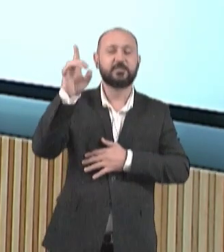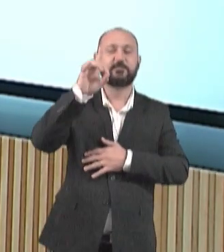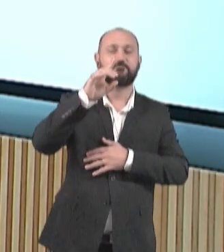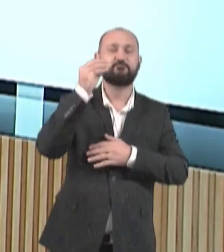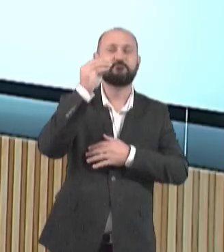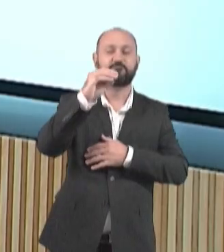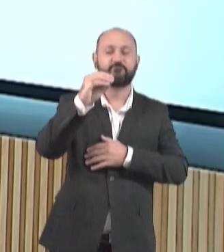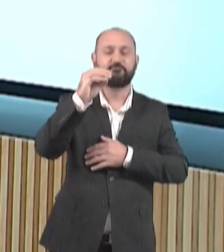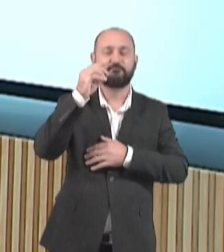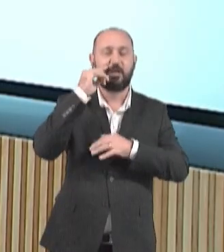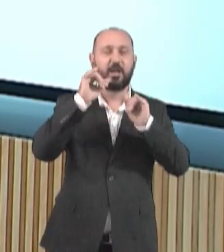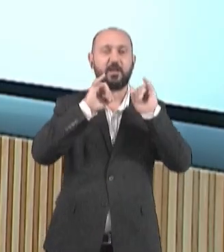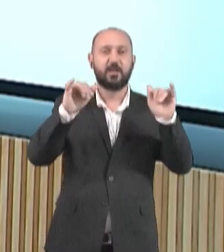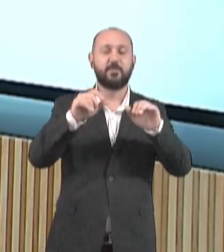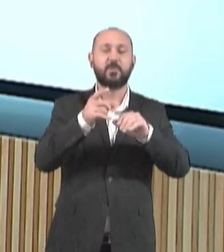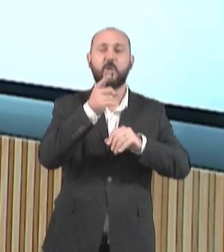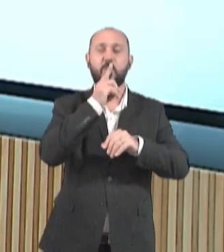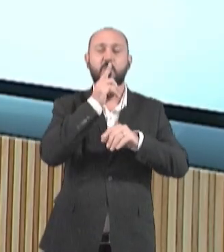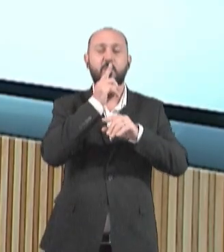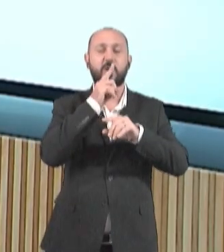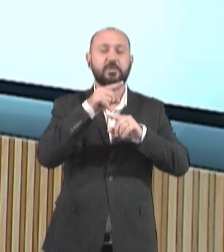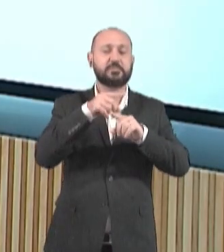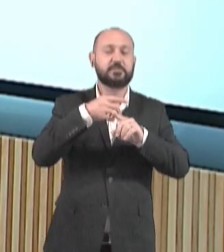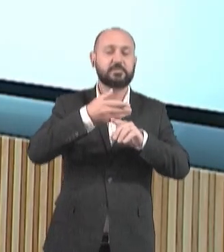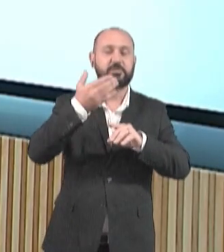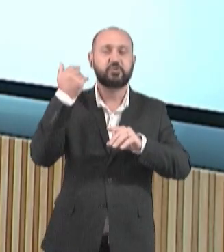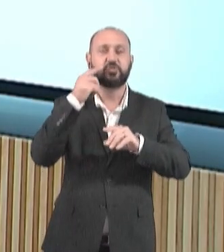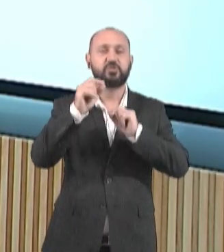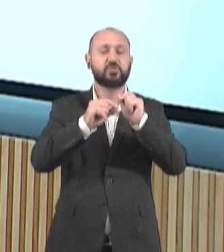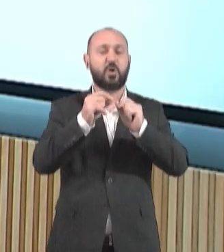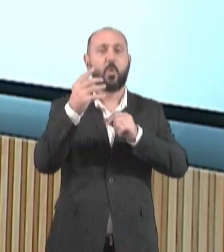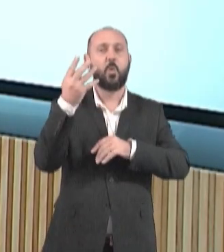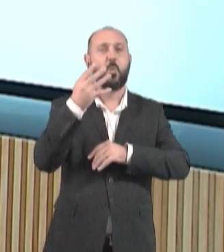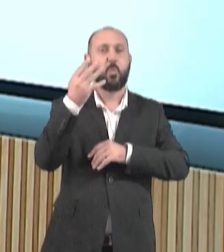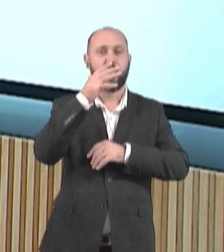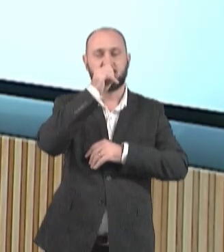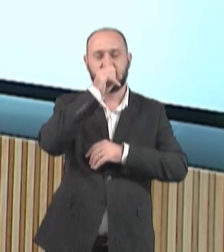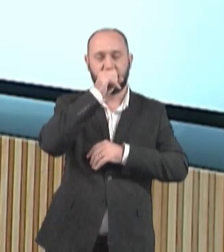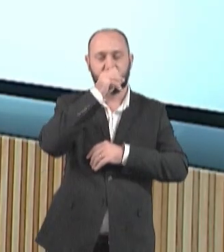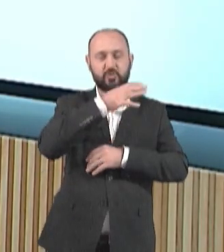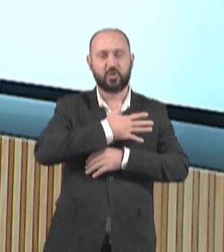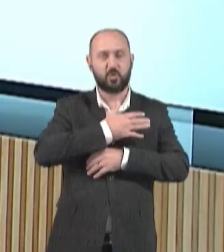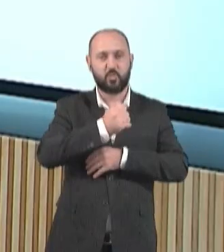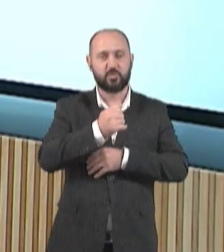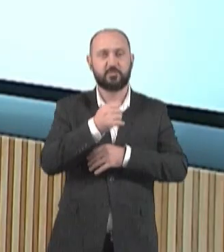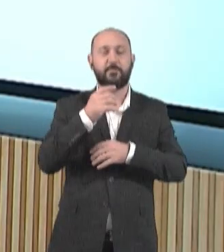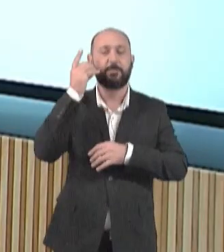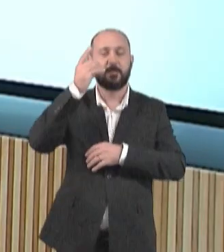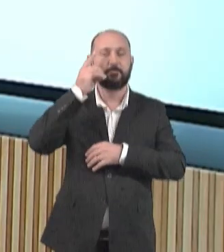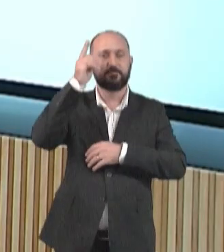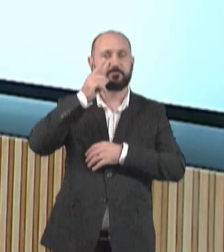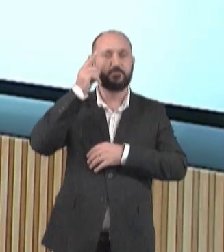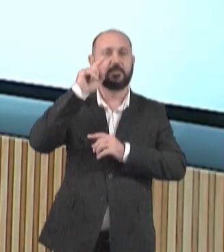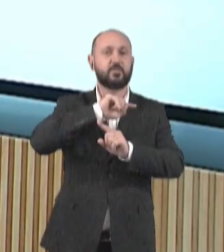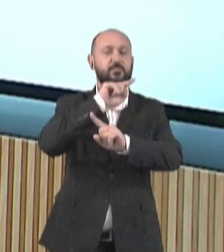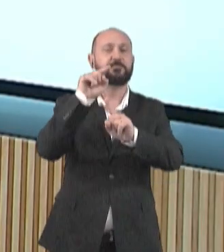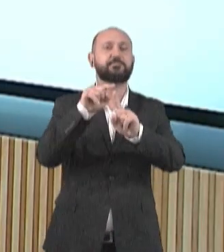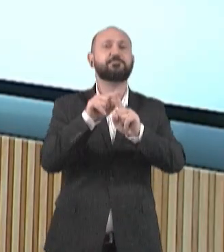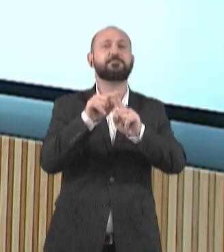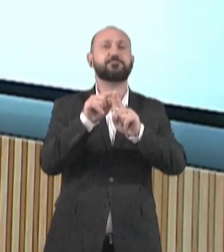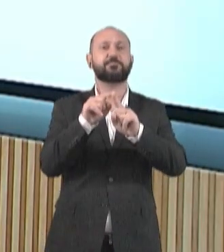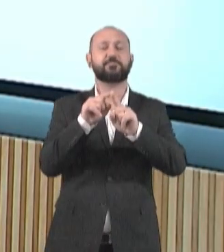estado a campanha Quebrando o Silêncio, sempre no 4º sábado do mês de agosto. A deputada Lia Nogueira, inclusive, faz